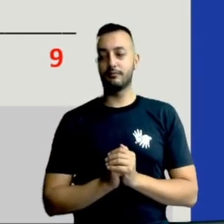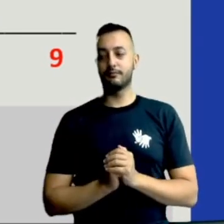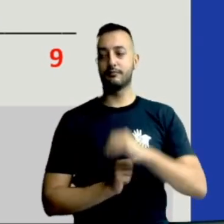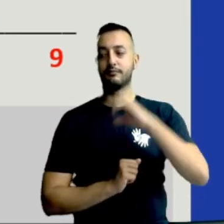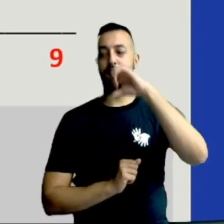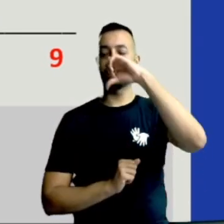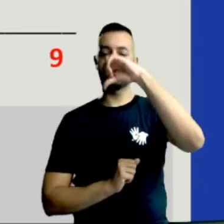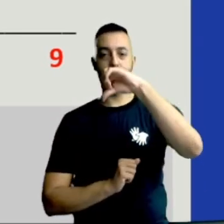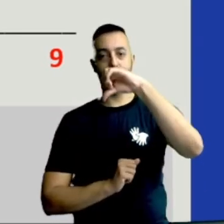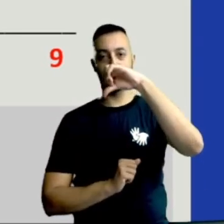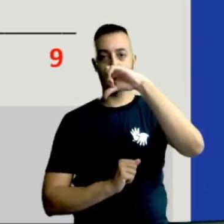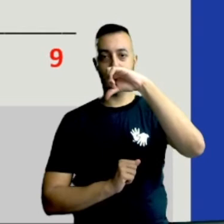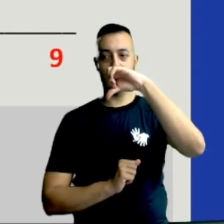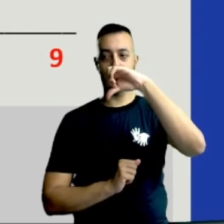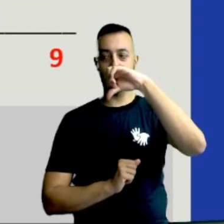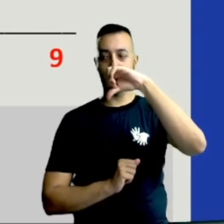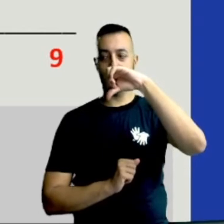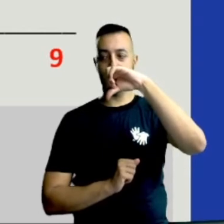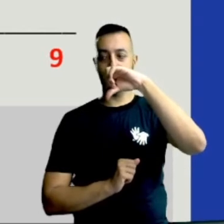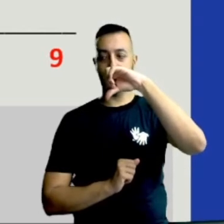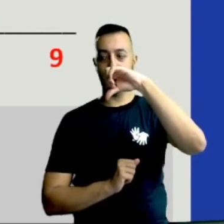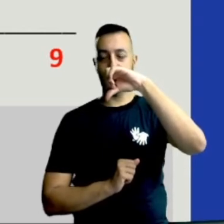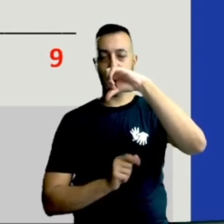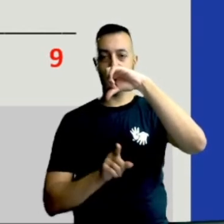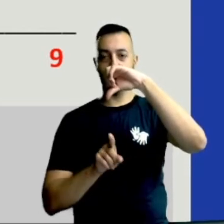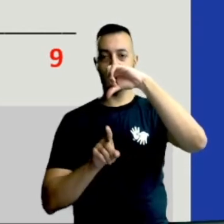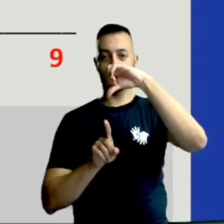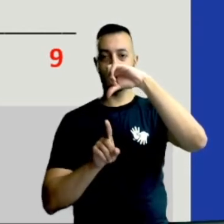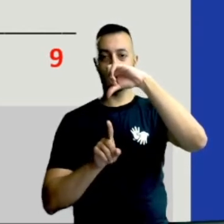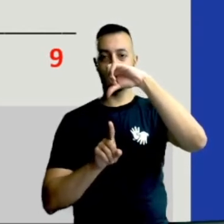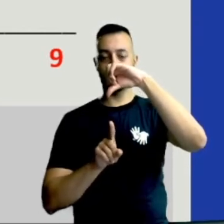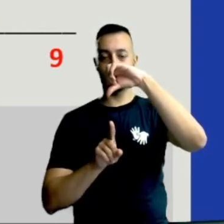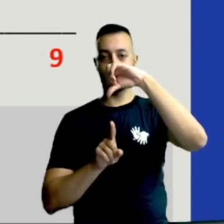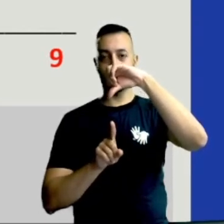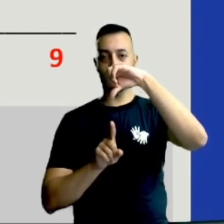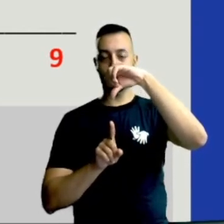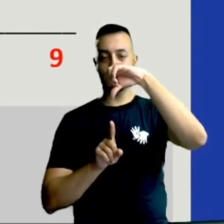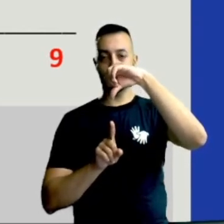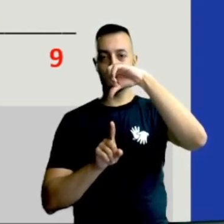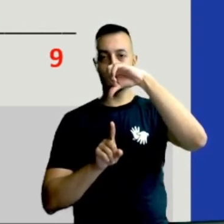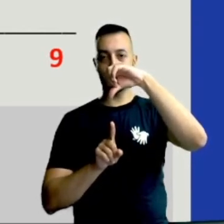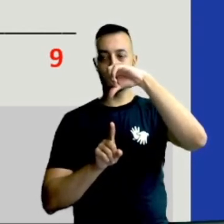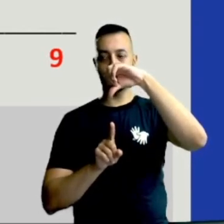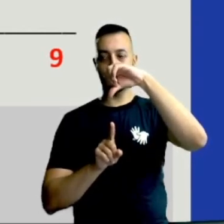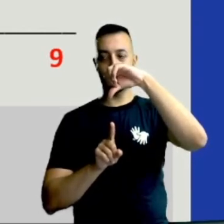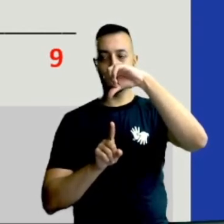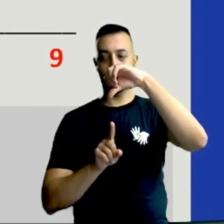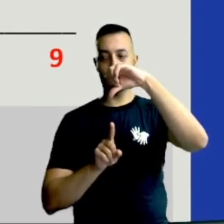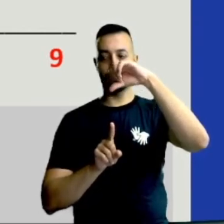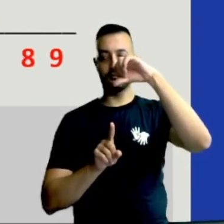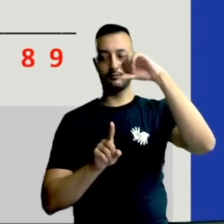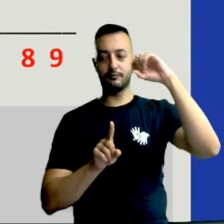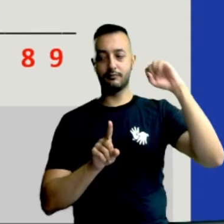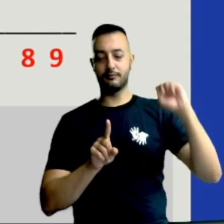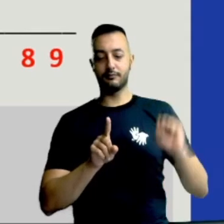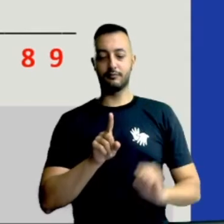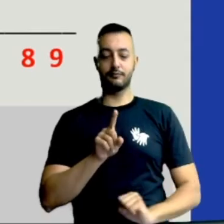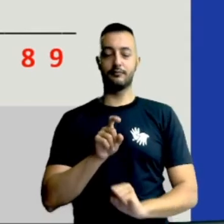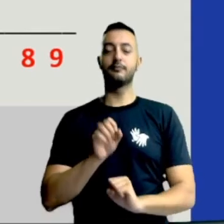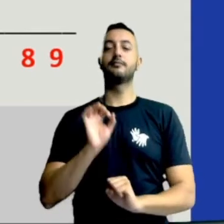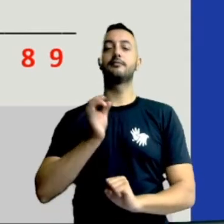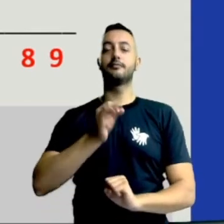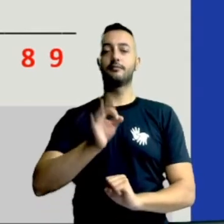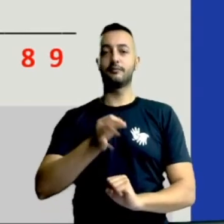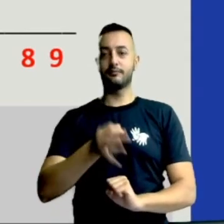Era 9, certo? E agora a gente vai tirar 1. 9 menos 1 é igual a 8,